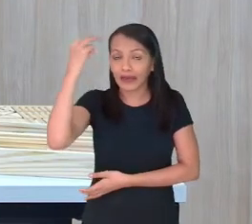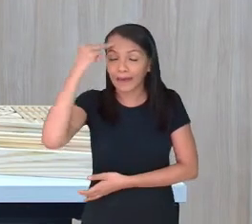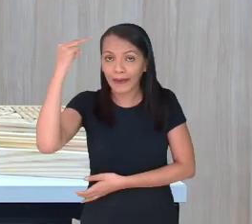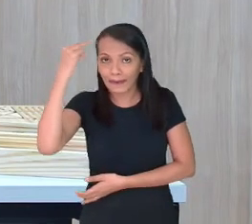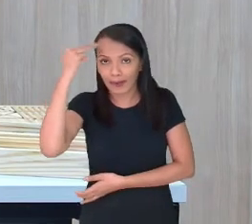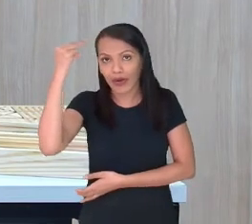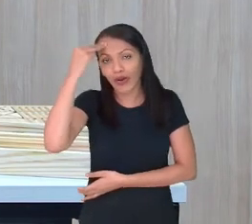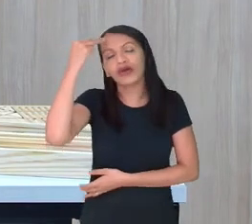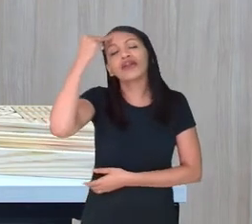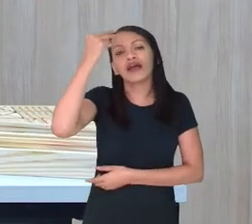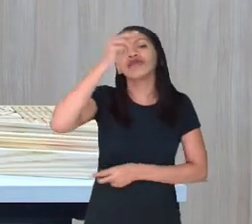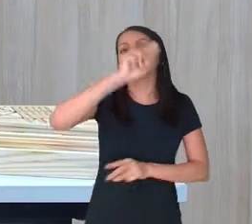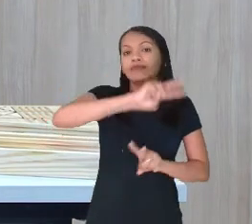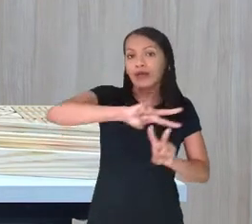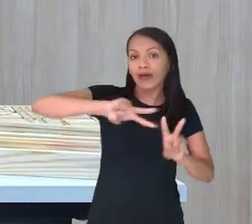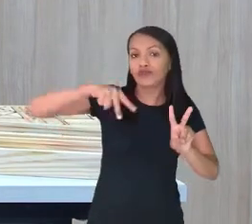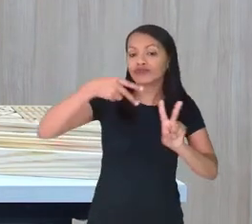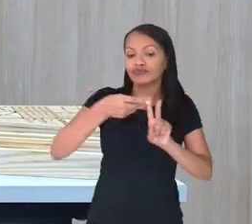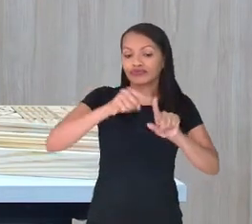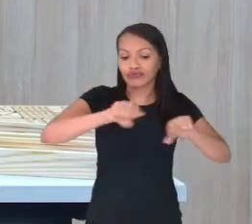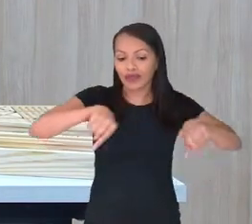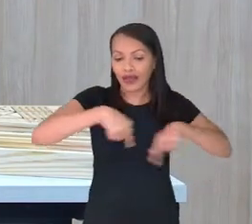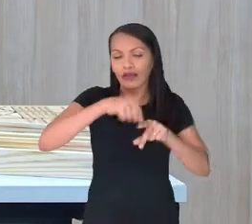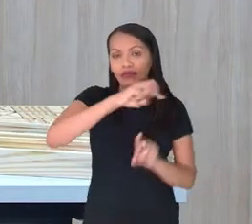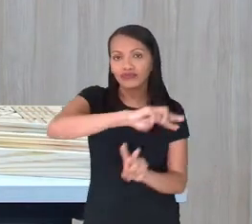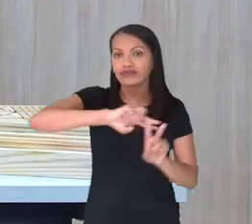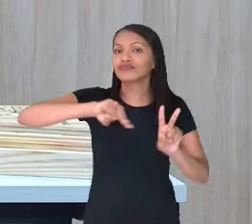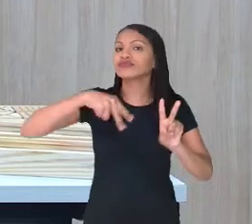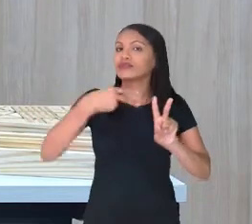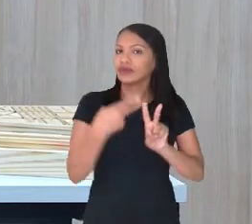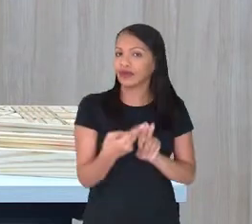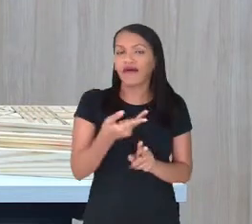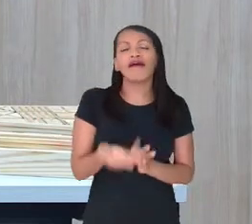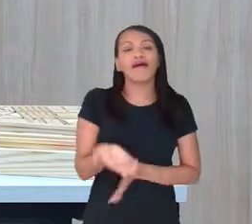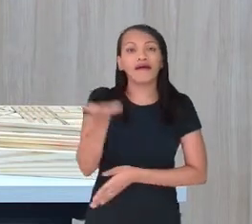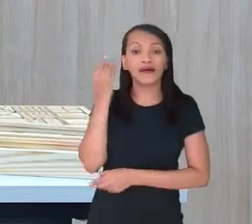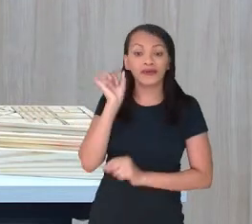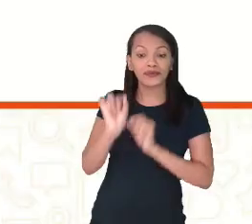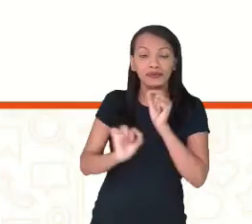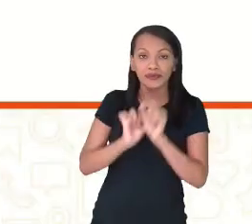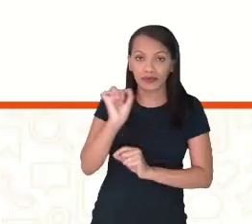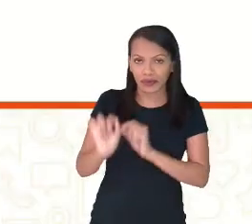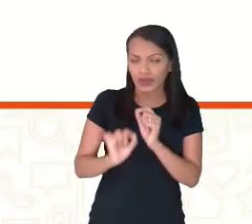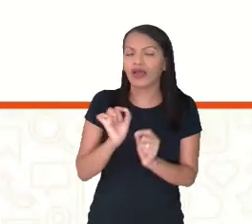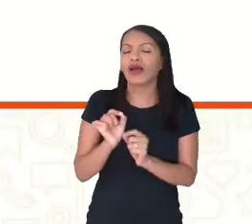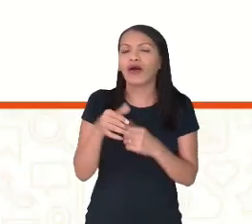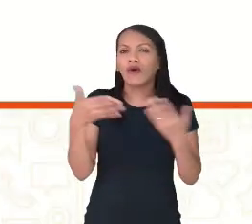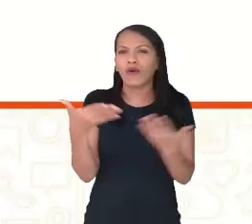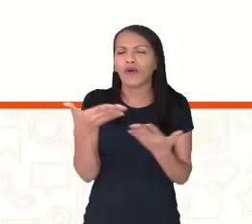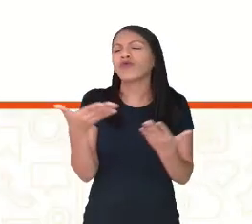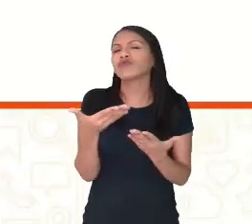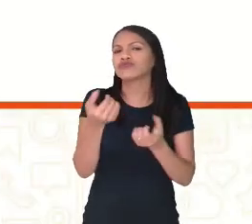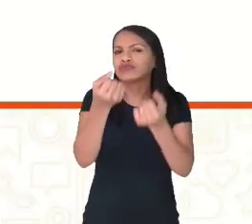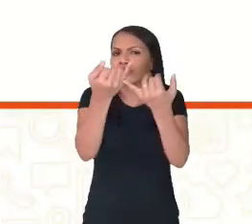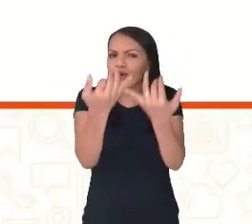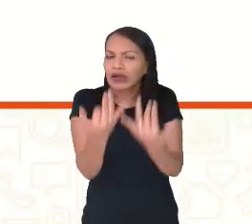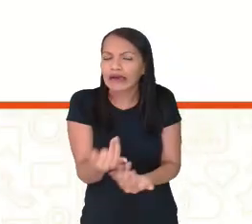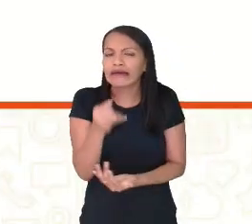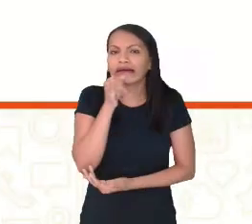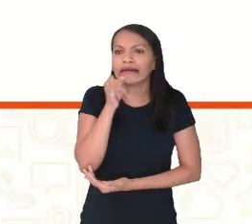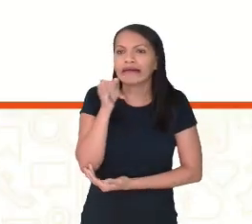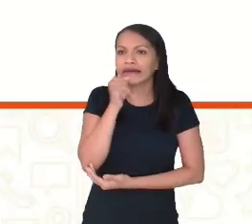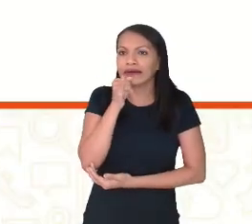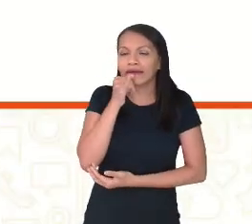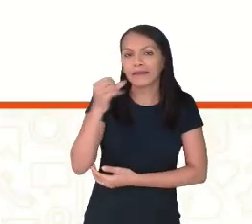recurso. Falamos um pouco no nosso momento anterior, não é? Demos algumas definições sobre o que seria a memória de